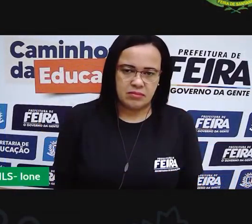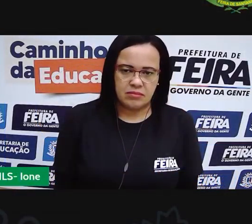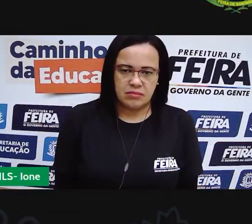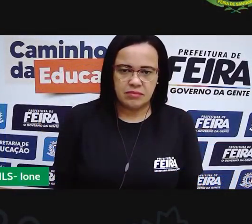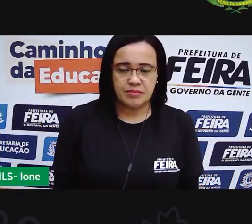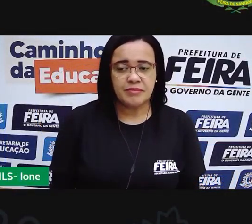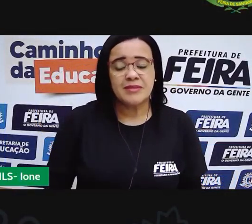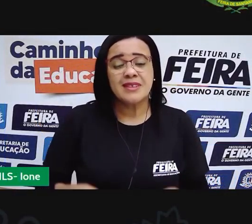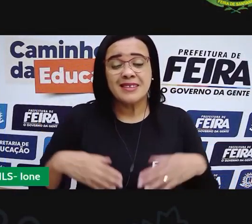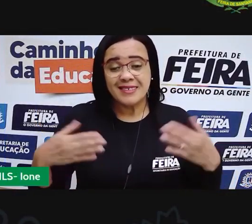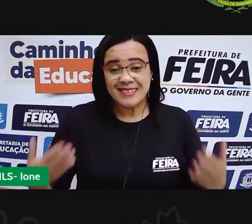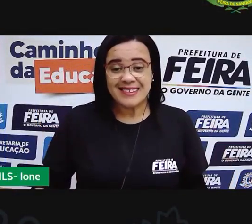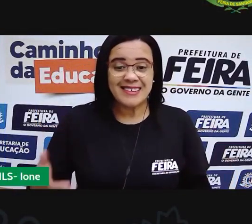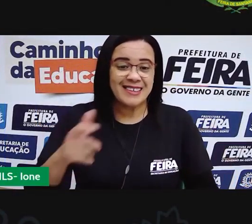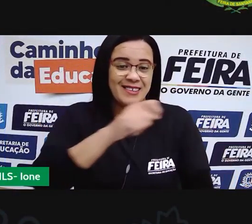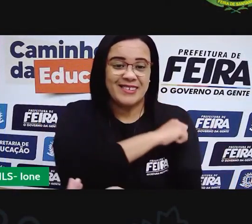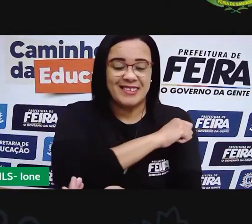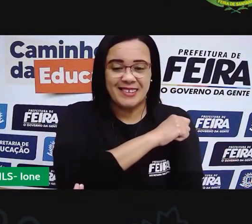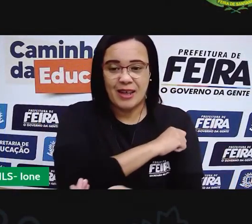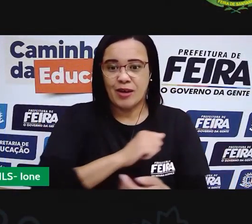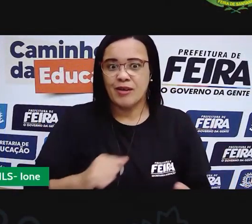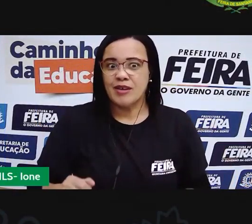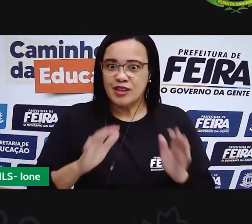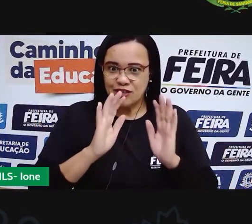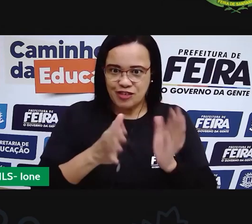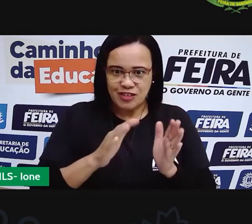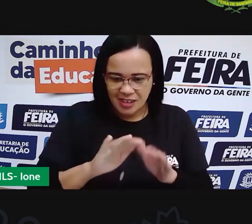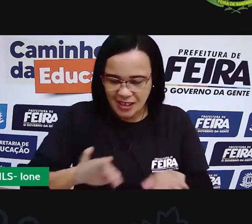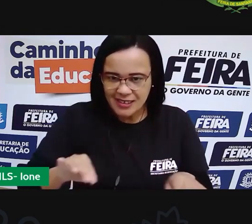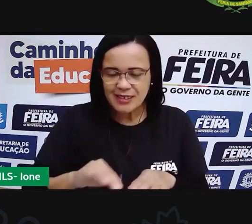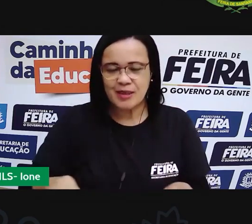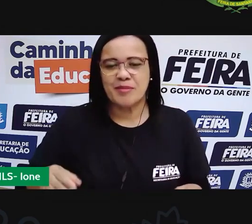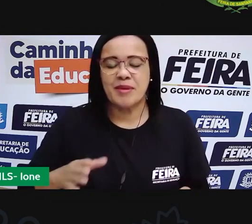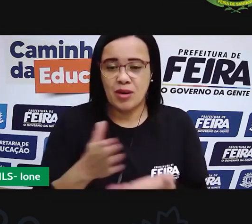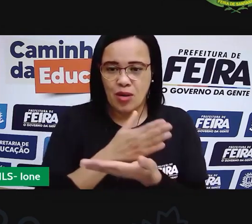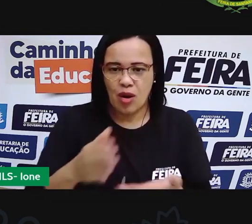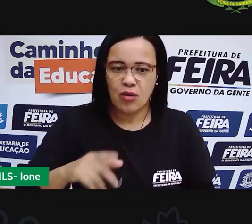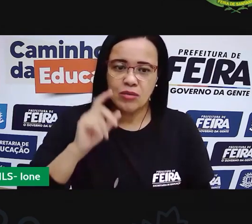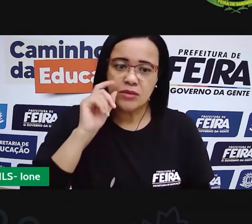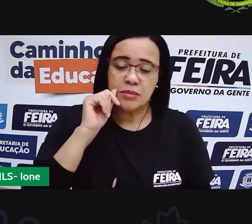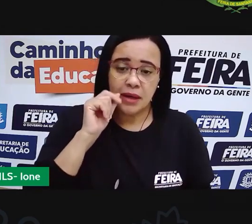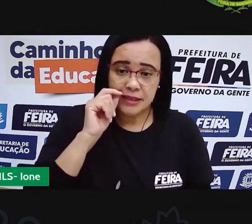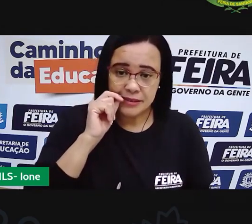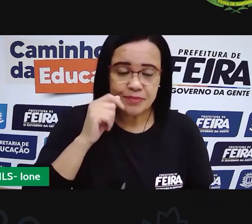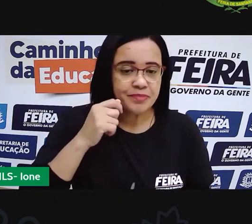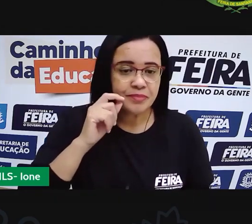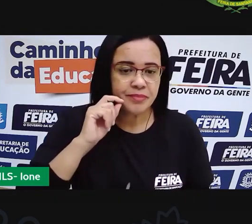usar palitos de dente ou gravetos, tá certo? Vamos lá